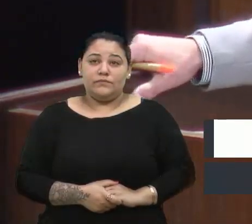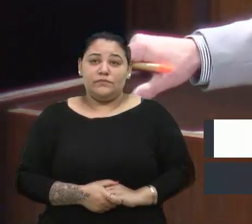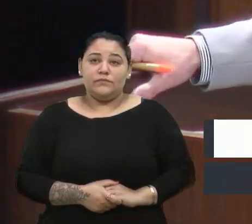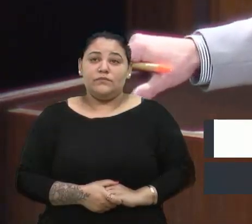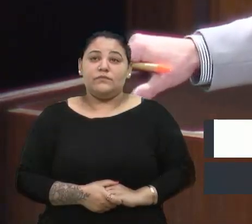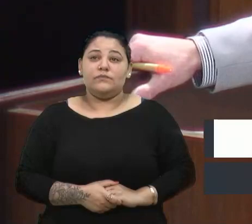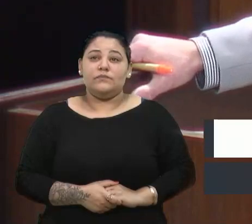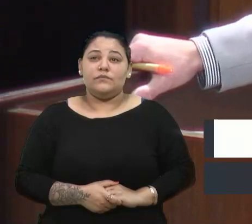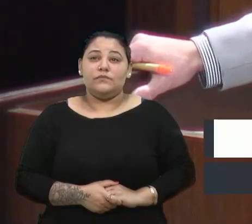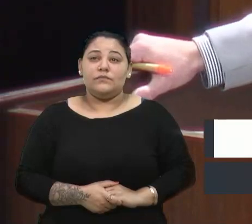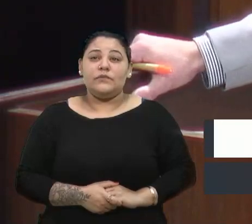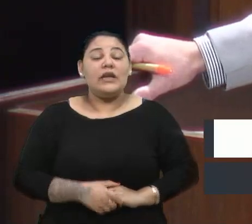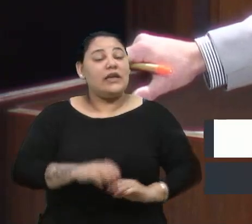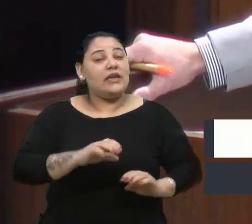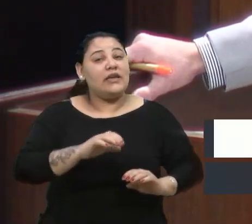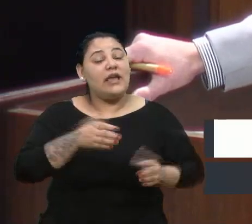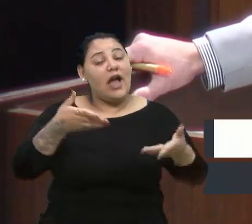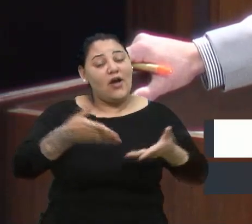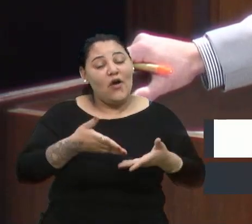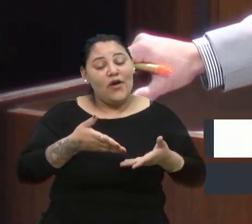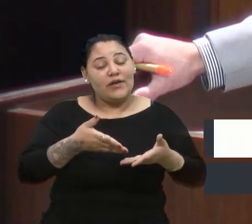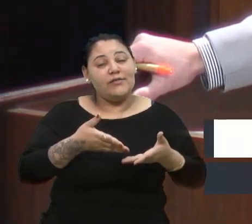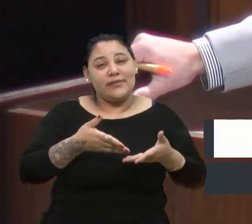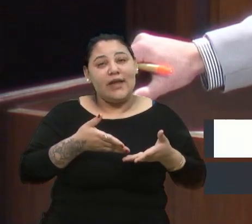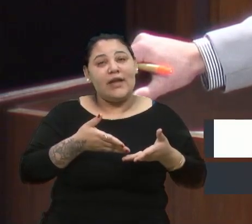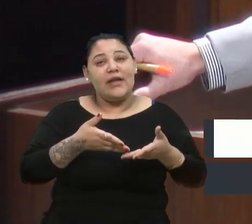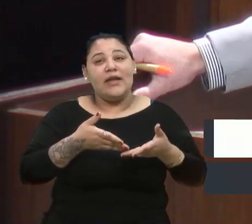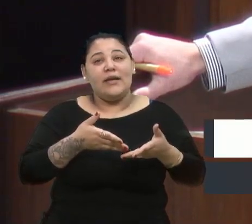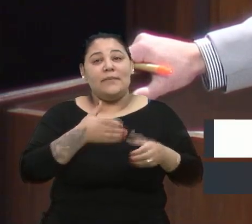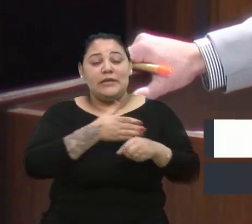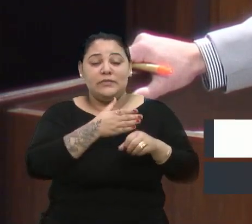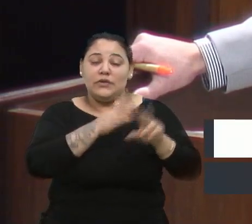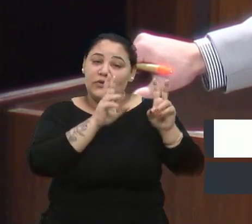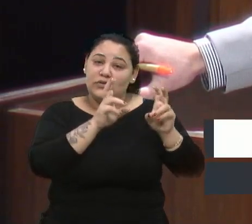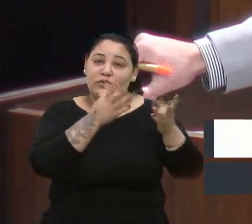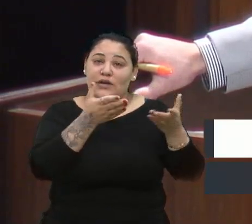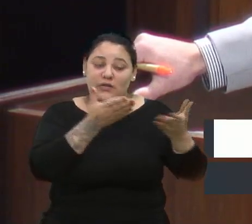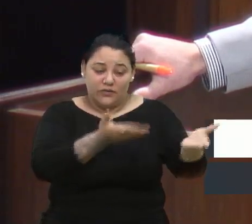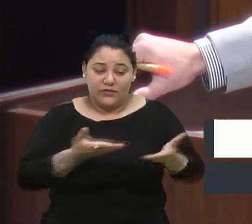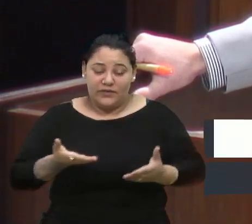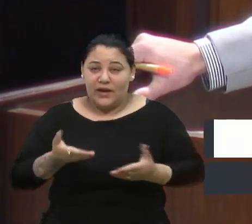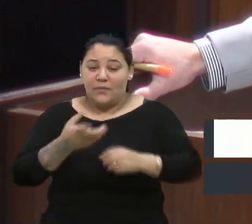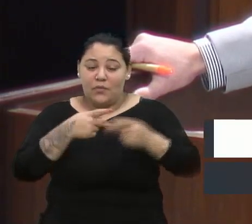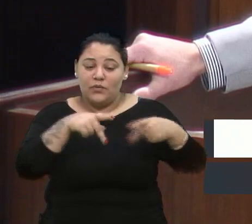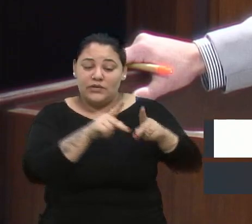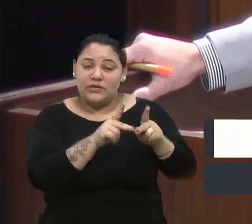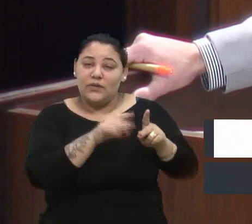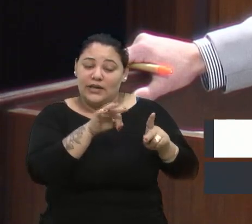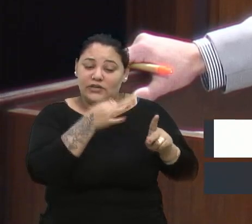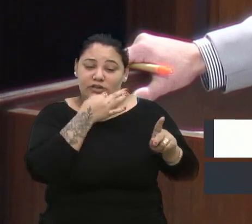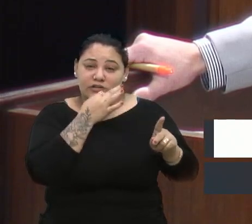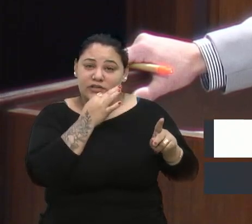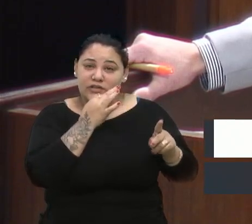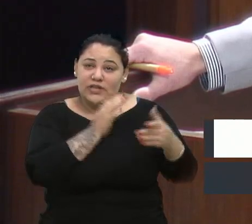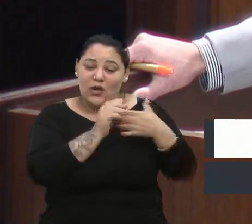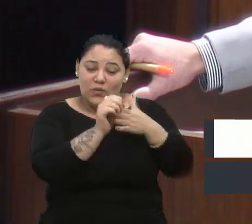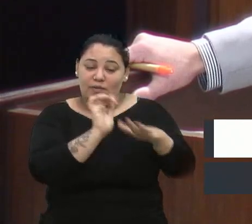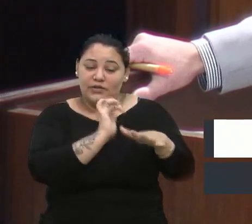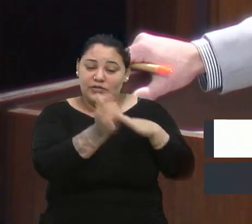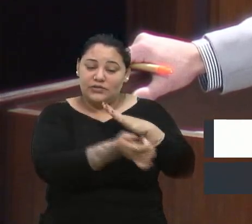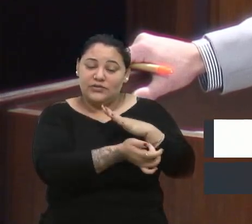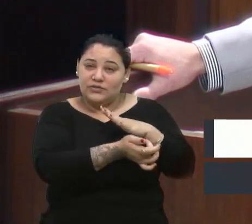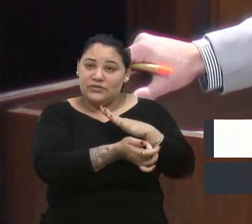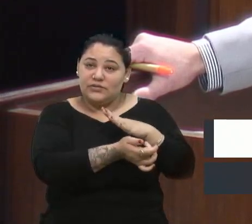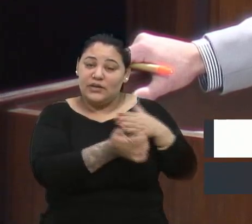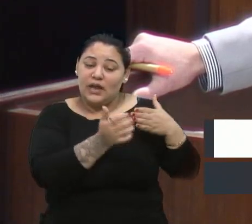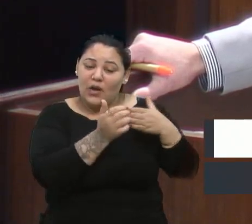E nesse contexto também quero convidar aqui a população caxiense que nos acompanha pelas redes sociais, que acompanhe o mandato